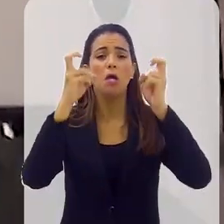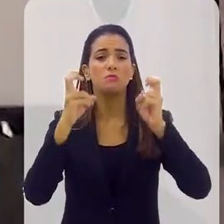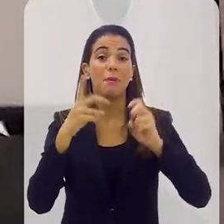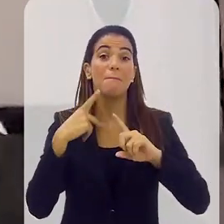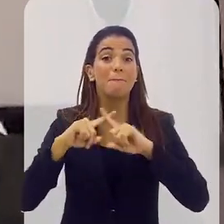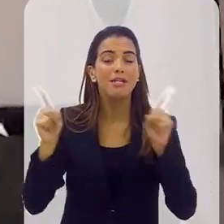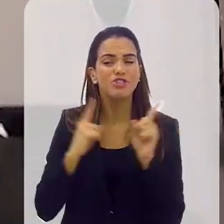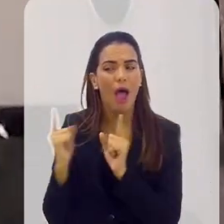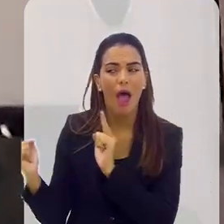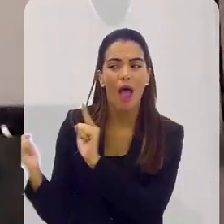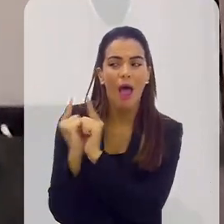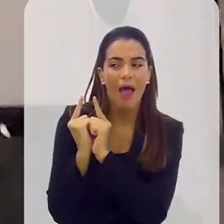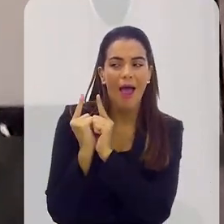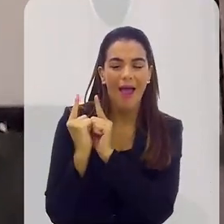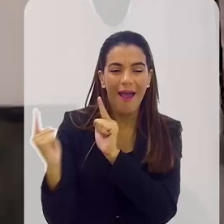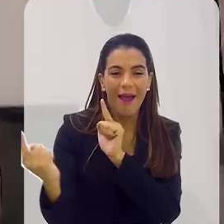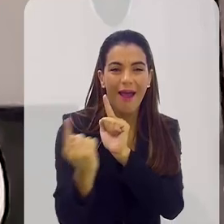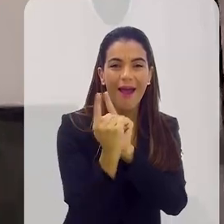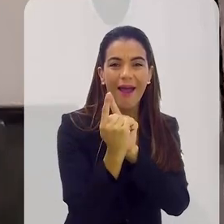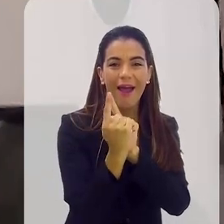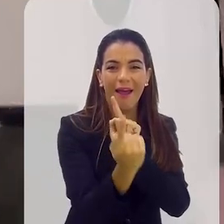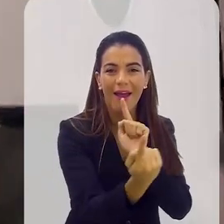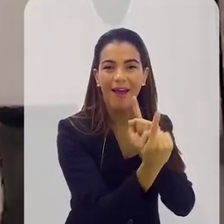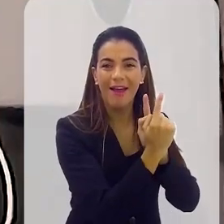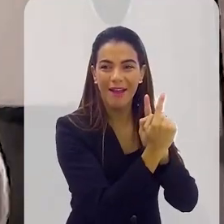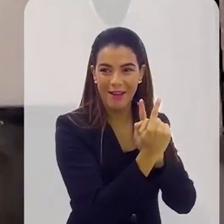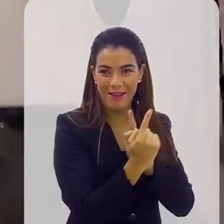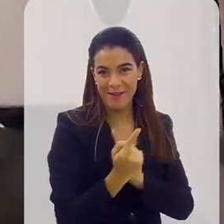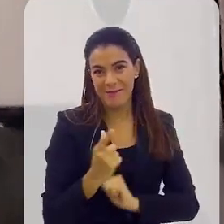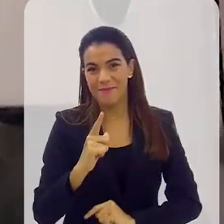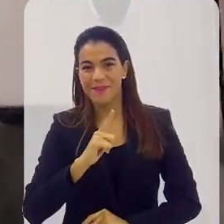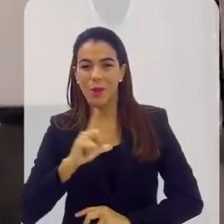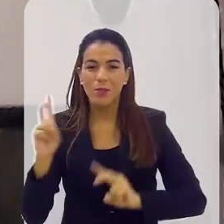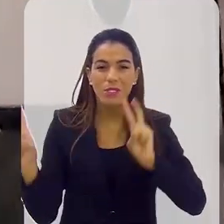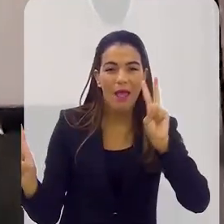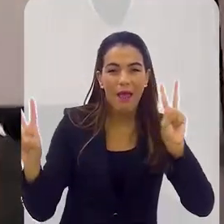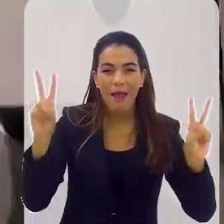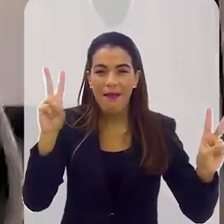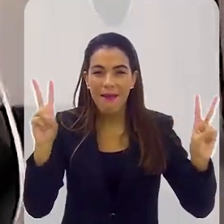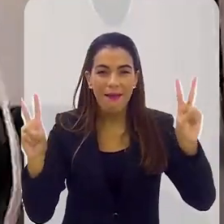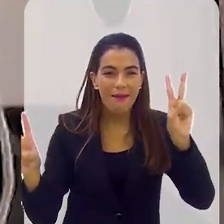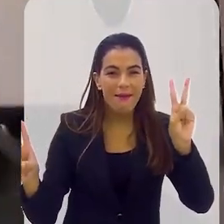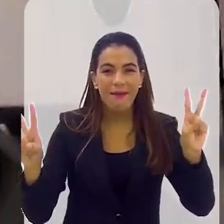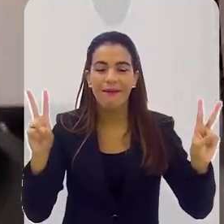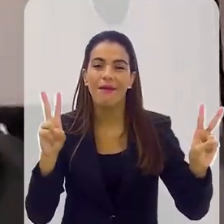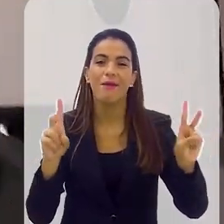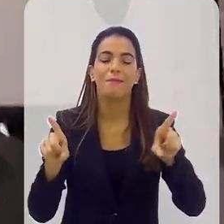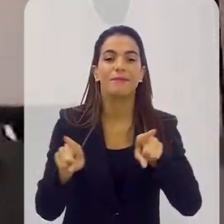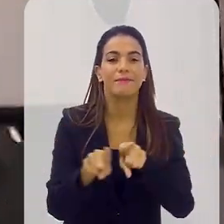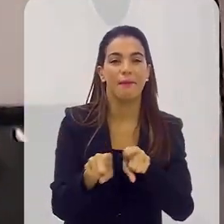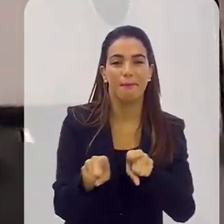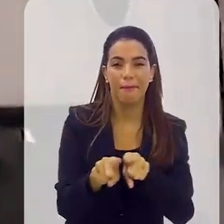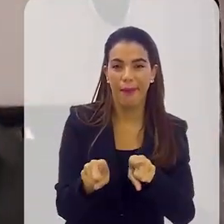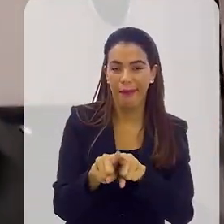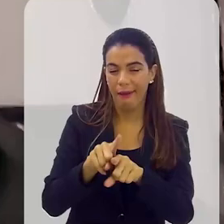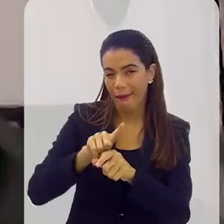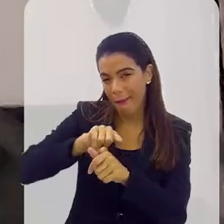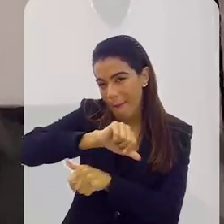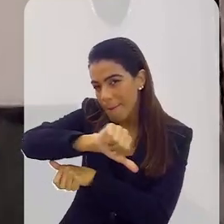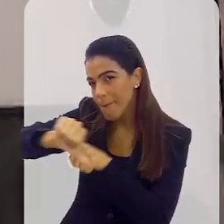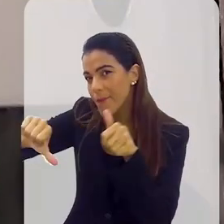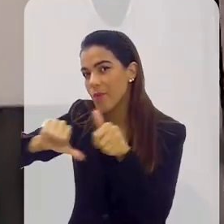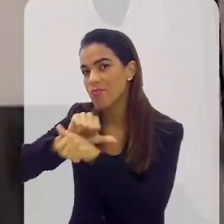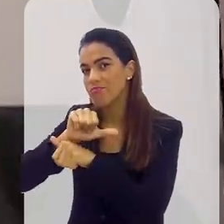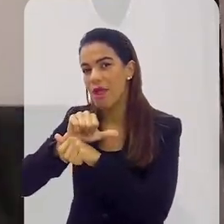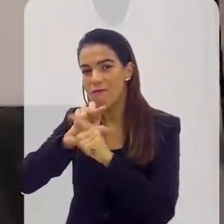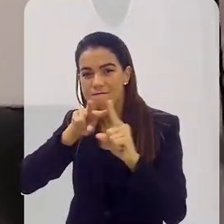sendo abraçado pelo artístico, né? E era aquela época dos hippies, a gente estava começando a moldar uma vontade